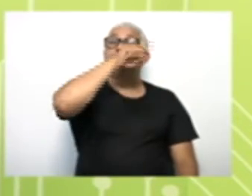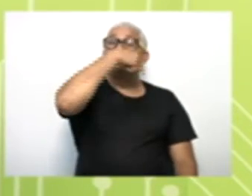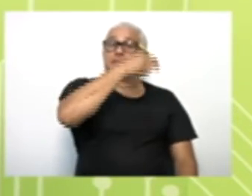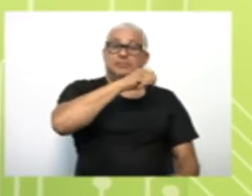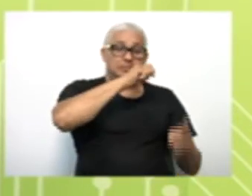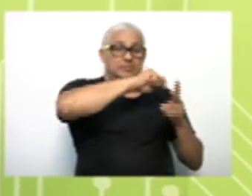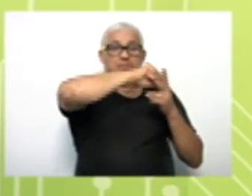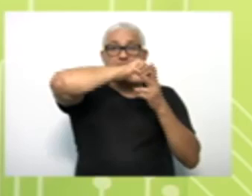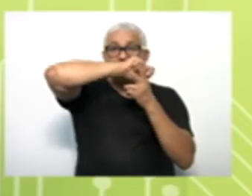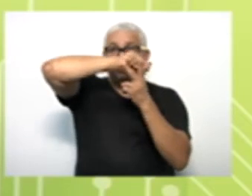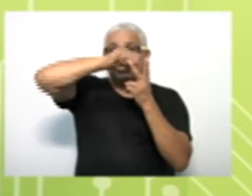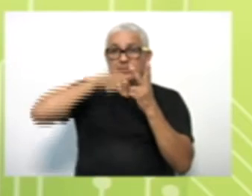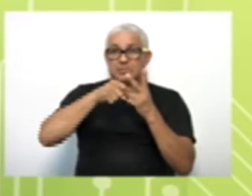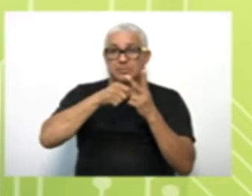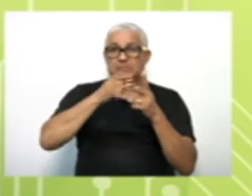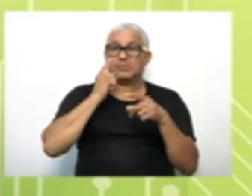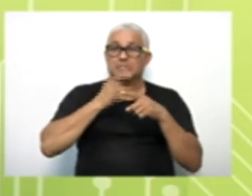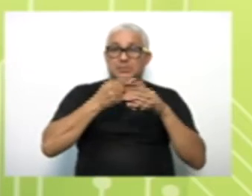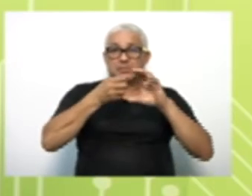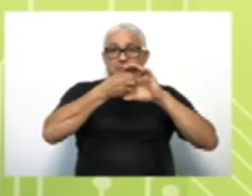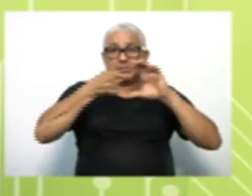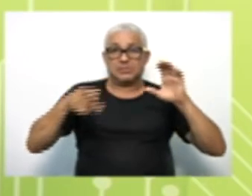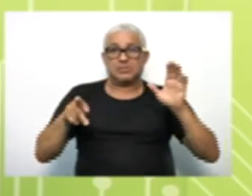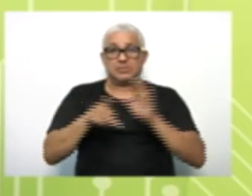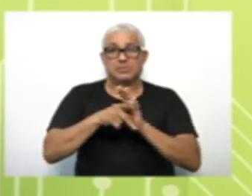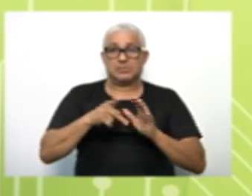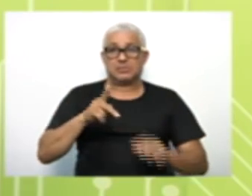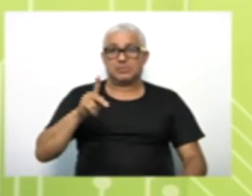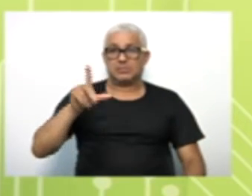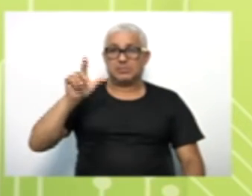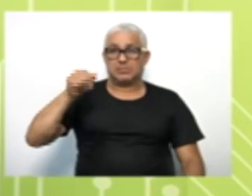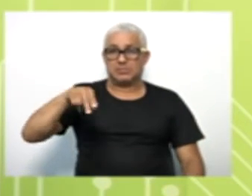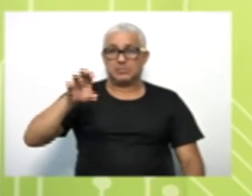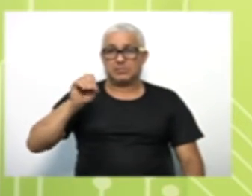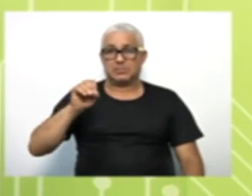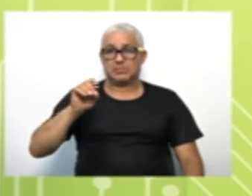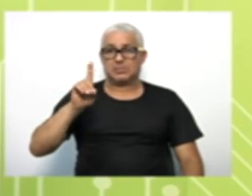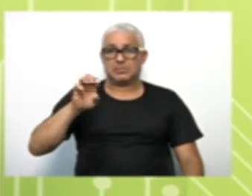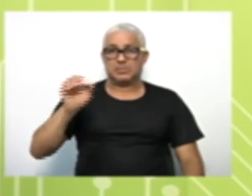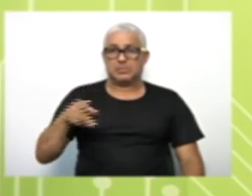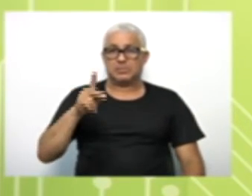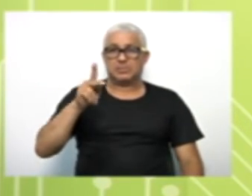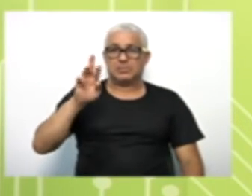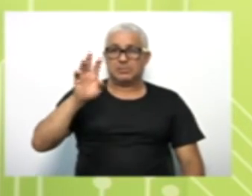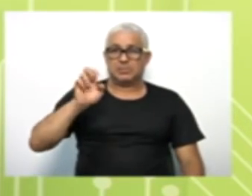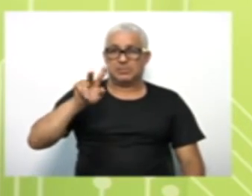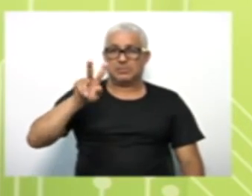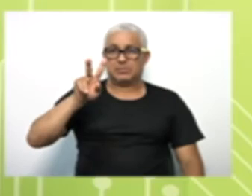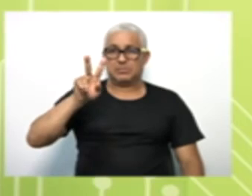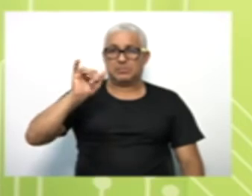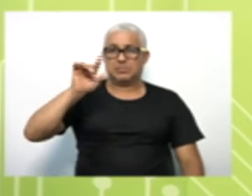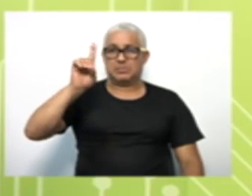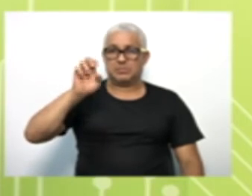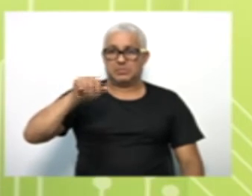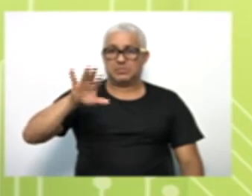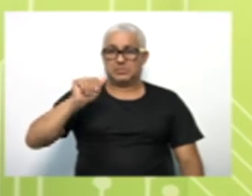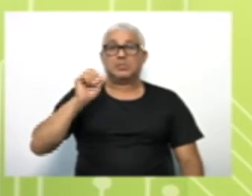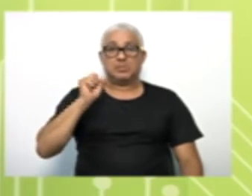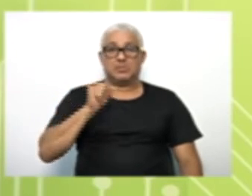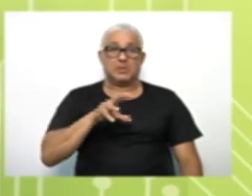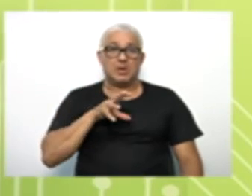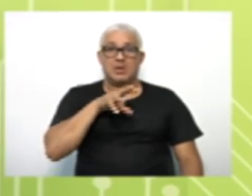dias. Porque isso é uma característica do plano de previdência. E aí, esses saques só podem ser a cada 60